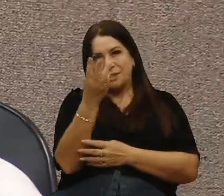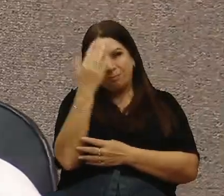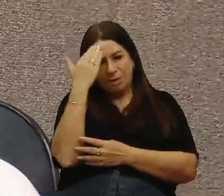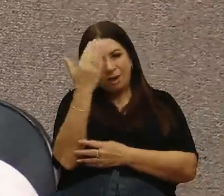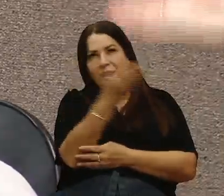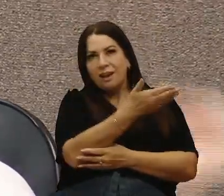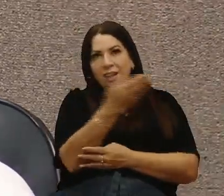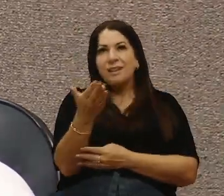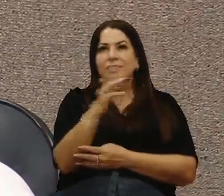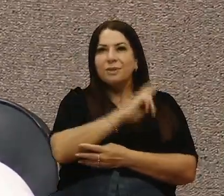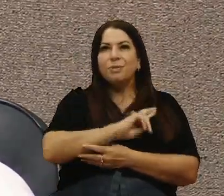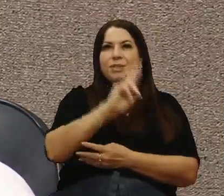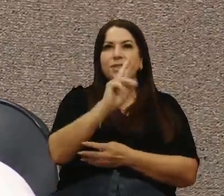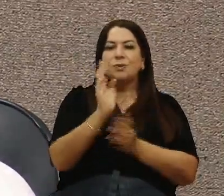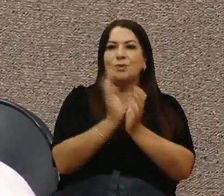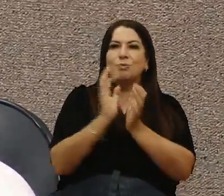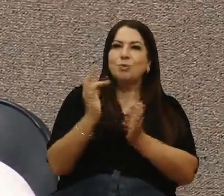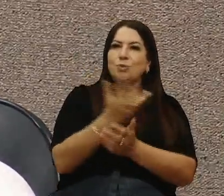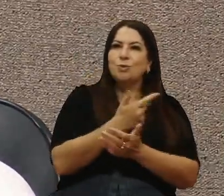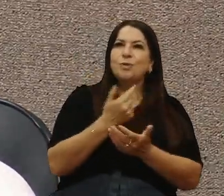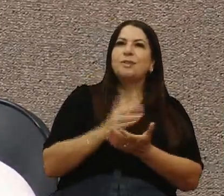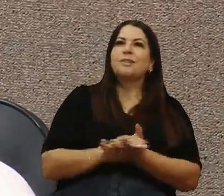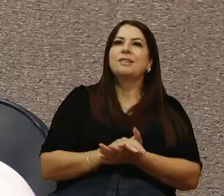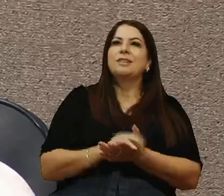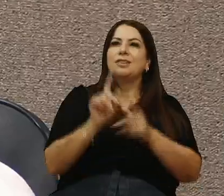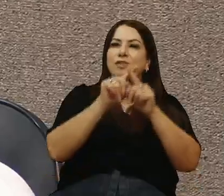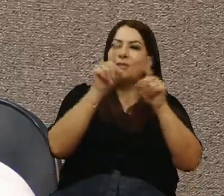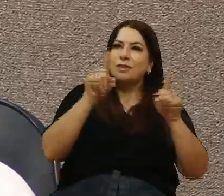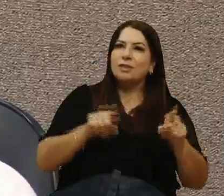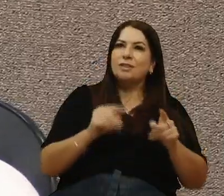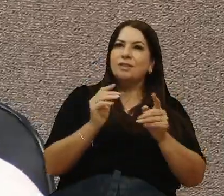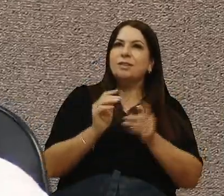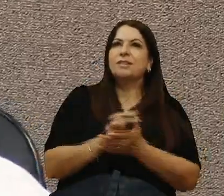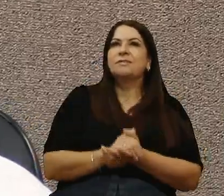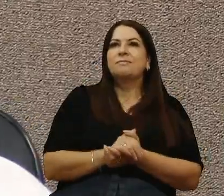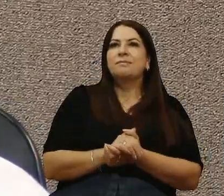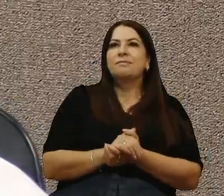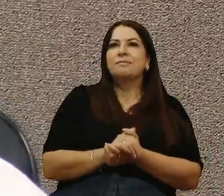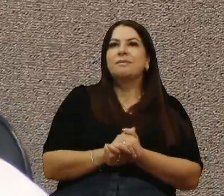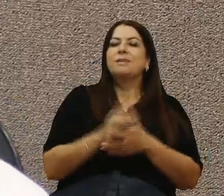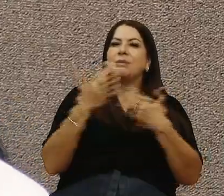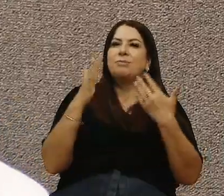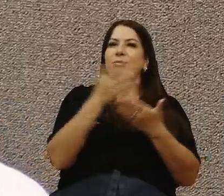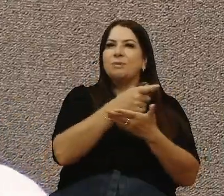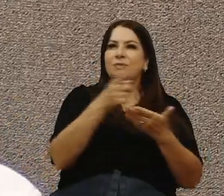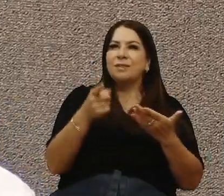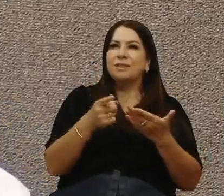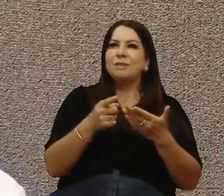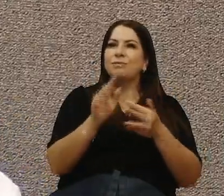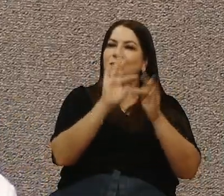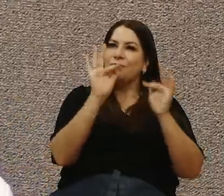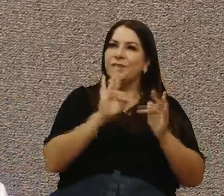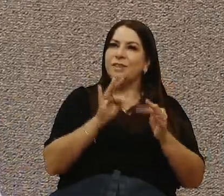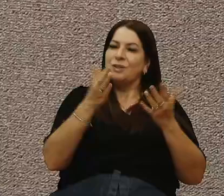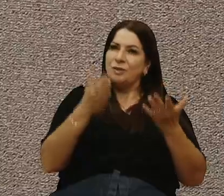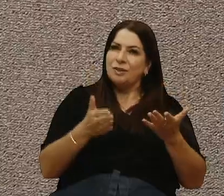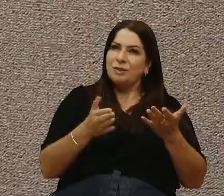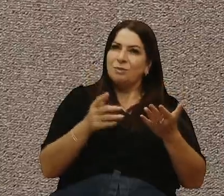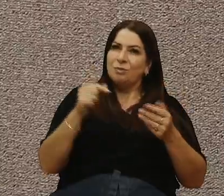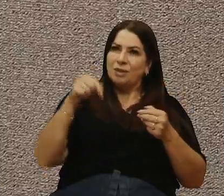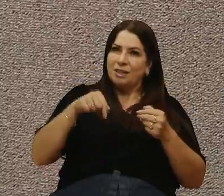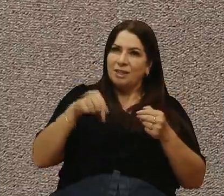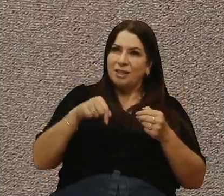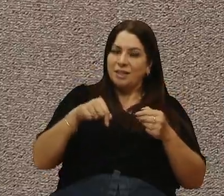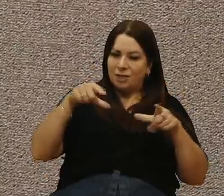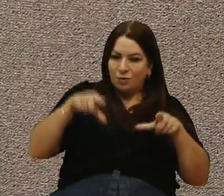aqui, representando o grupo todo também, né, de funcionários, de colaboradores. Parabéns para vocês. Estou muito feliz de hoje poder estar